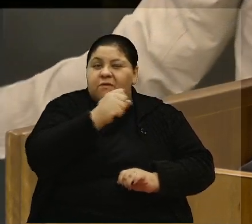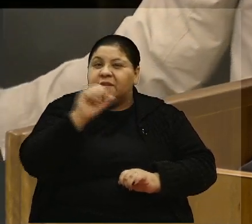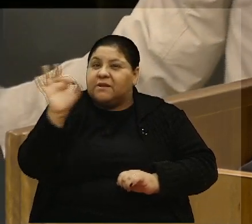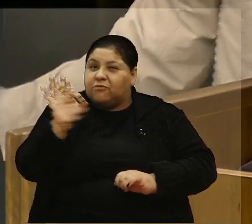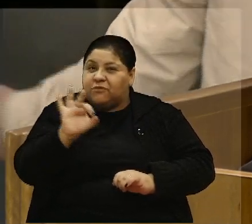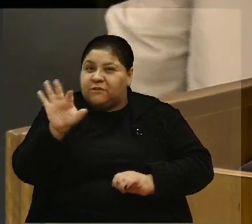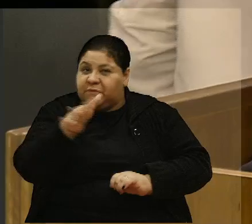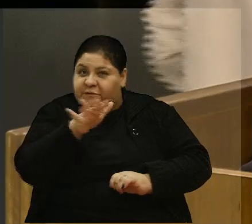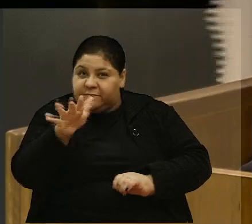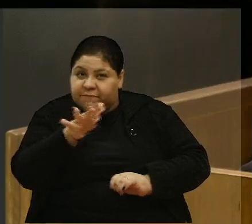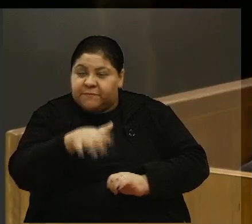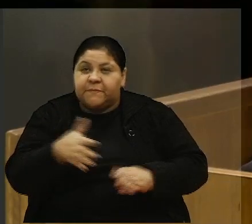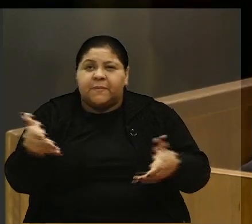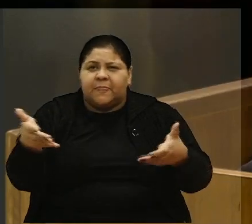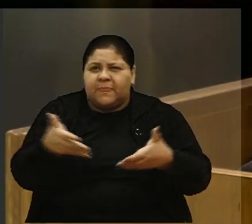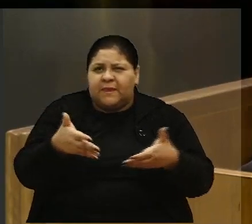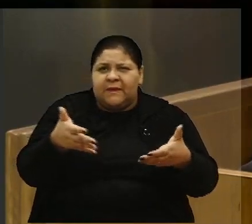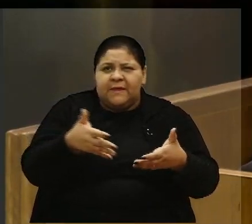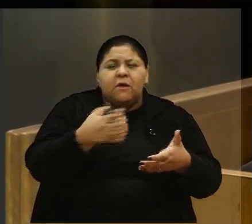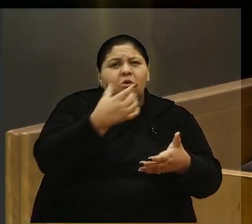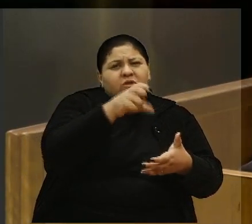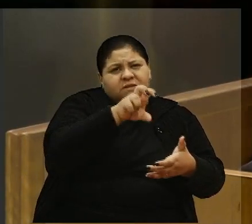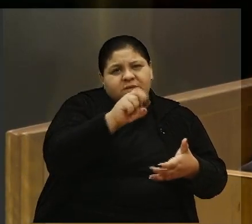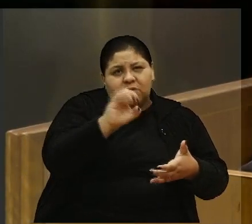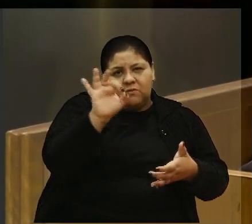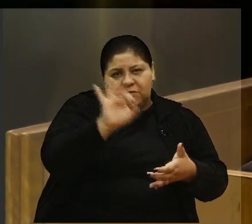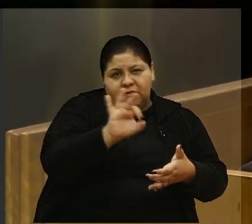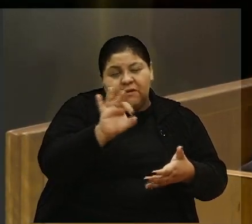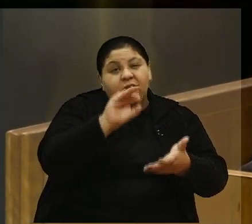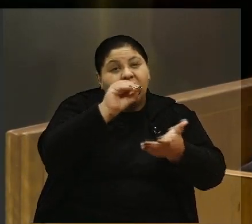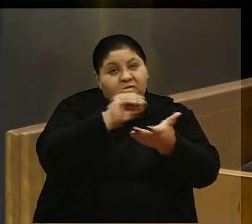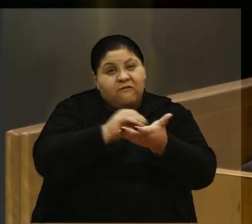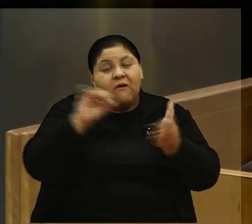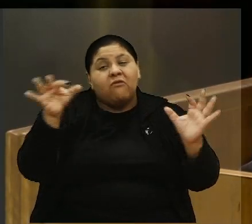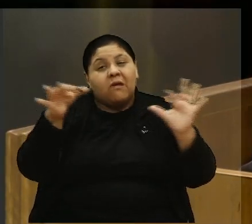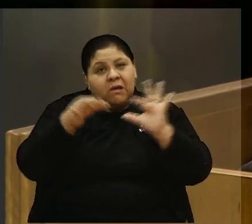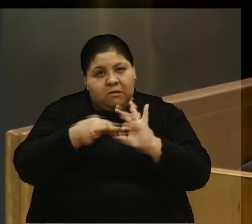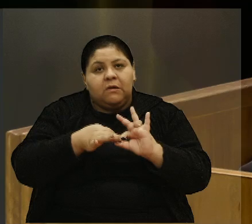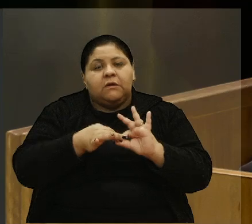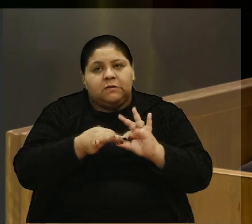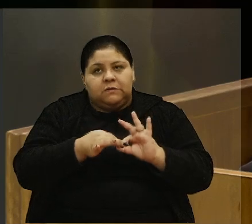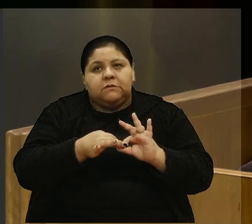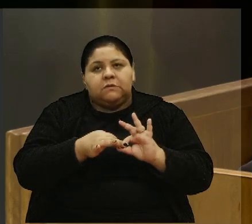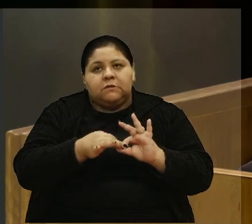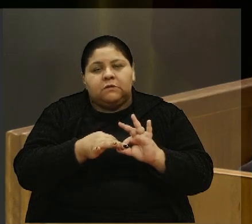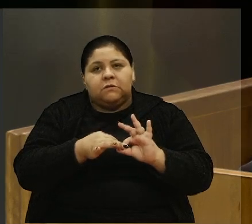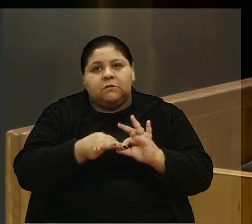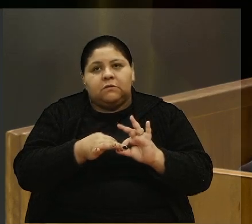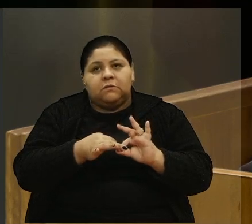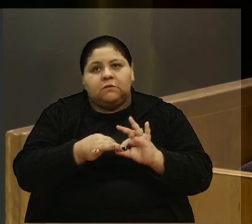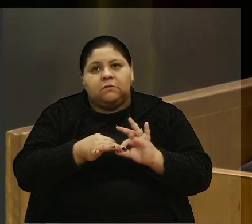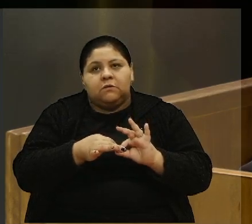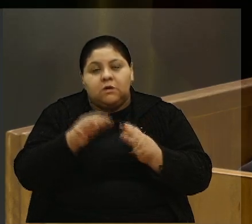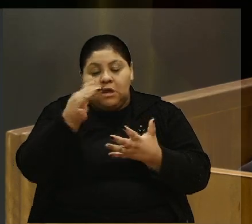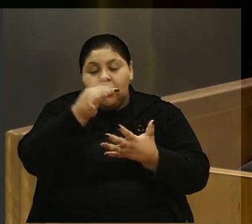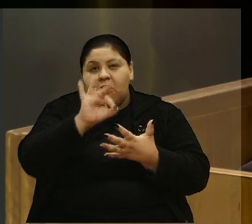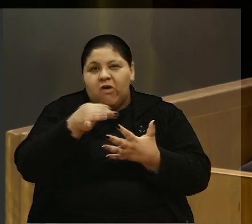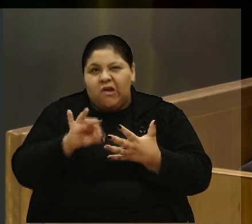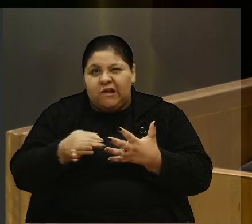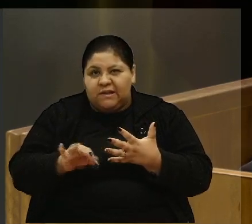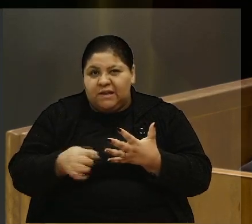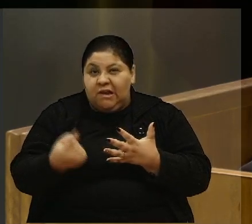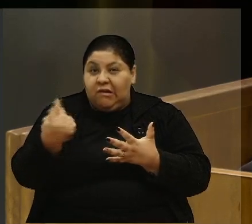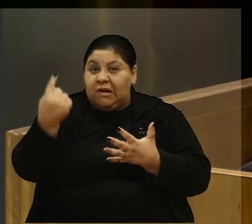80%. Hoje se trata em torno de 50%, né? Falta as ligações. E o critério estabelecido lá,